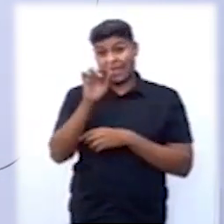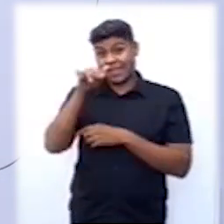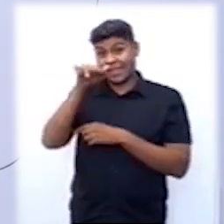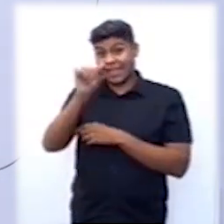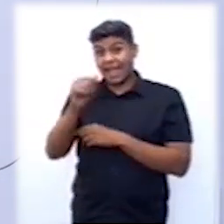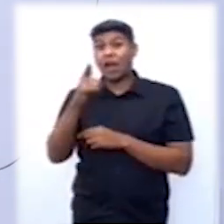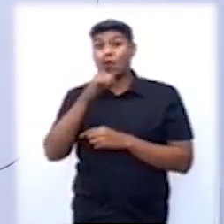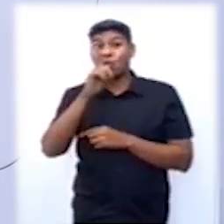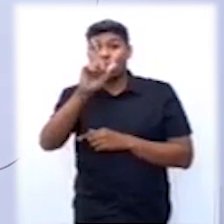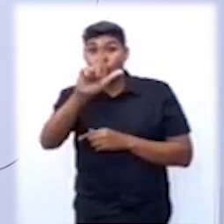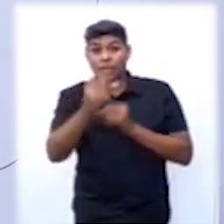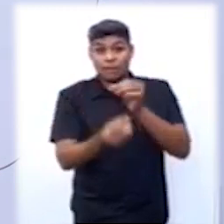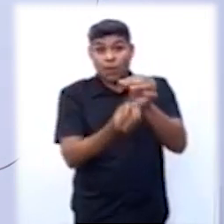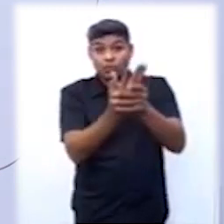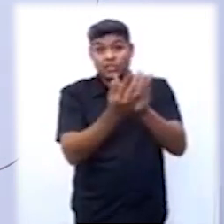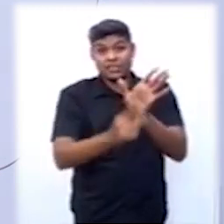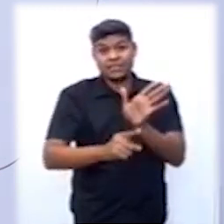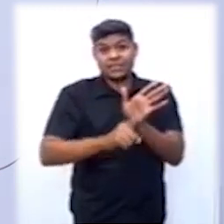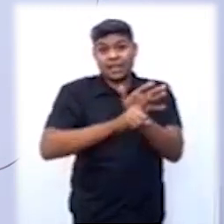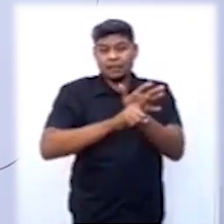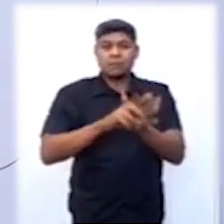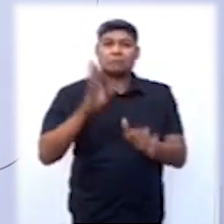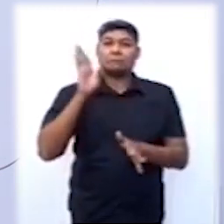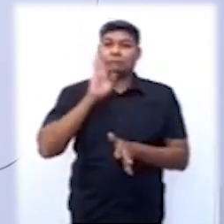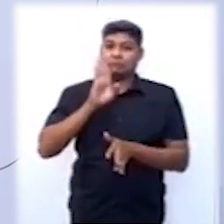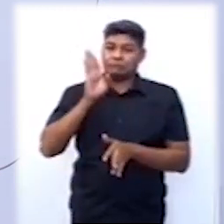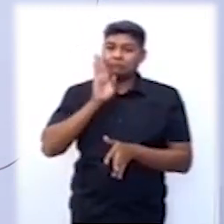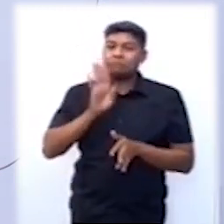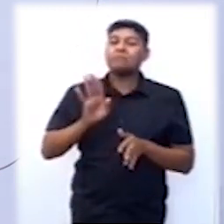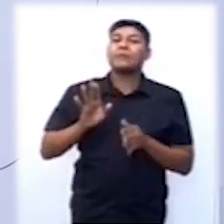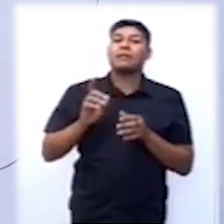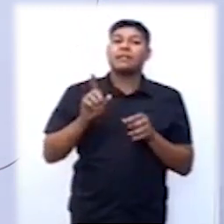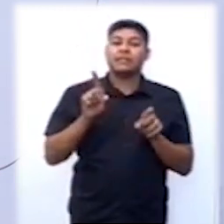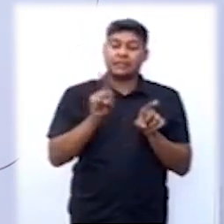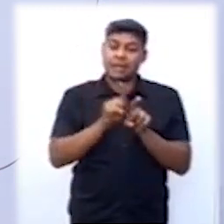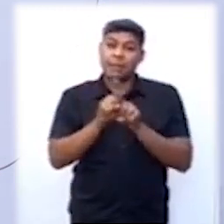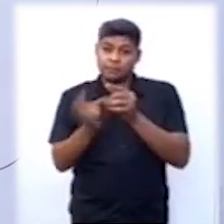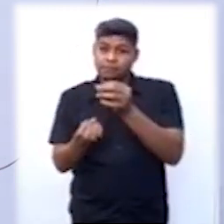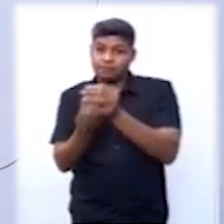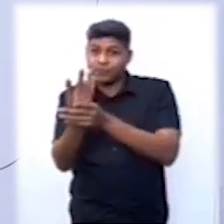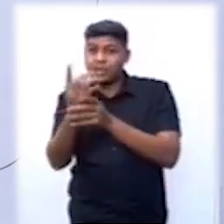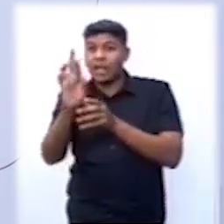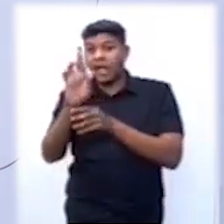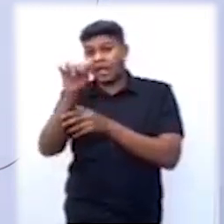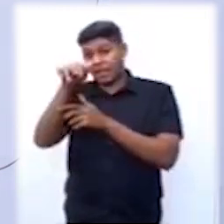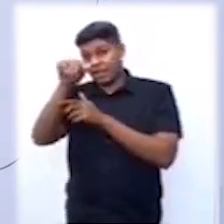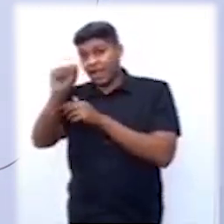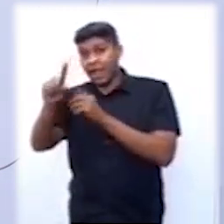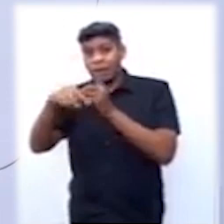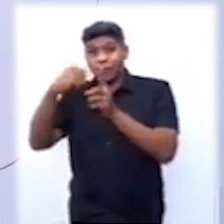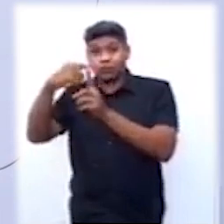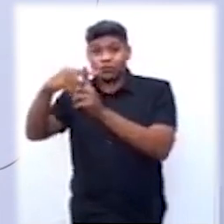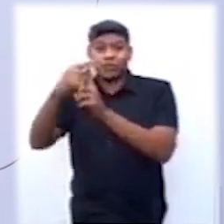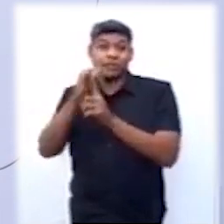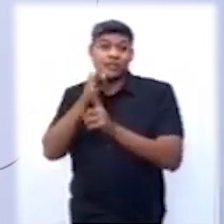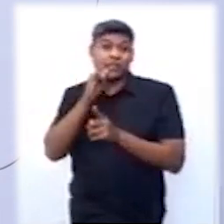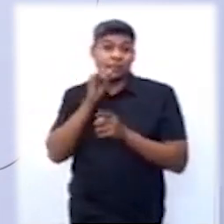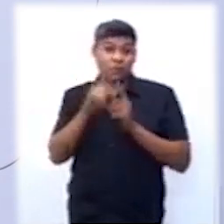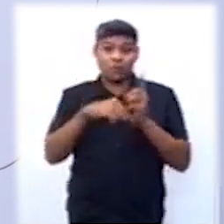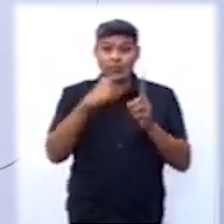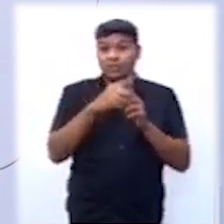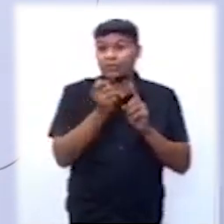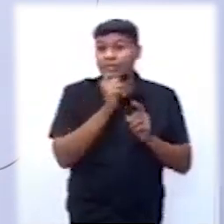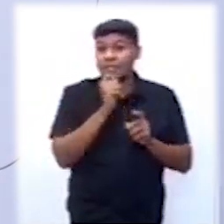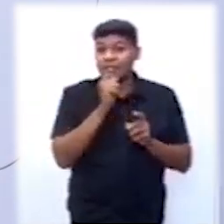consegue produzir um negativo, olha que legal, e consegue produzir um positivo. Por que ele faz isso? Para que não produza RNA positivo